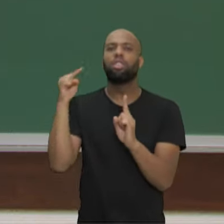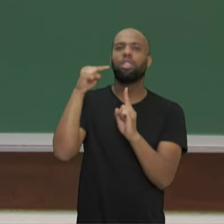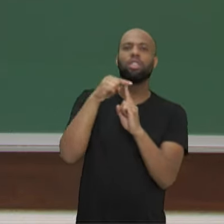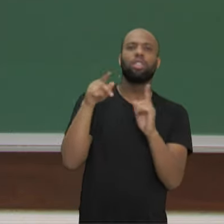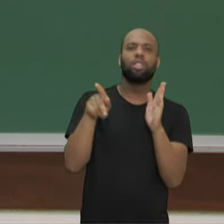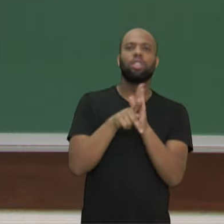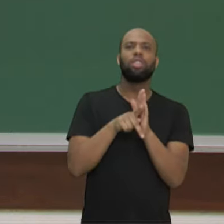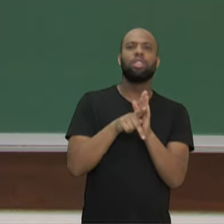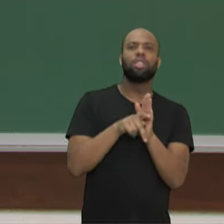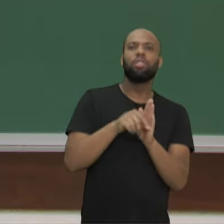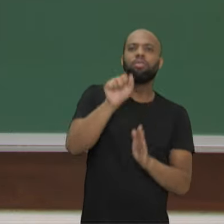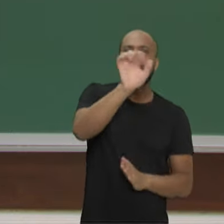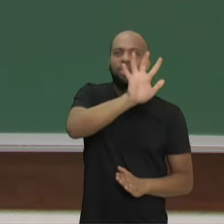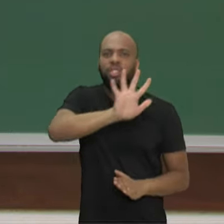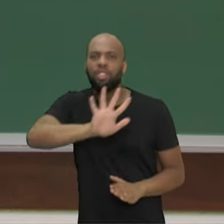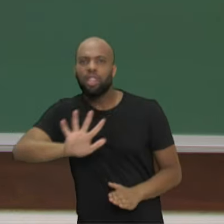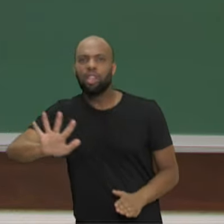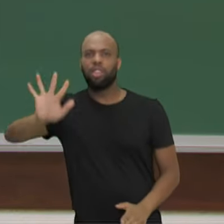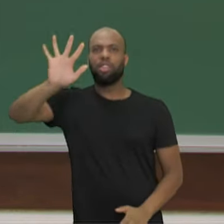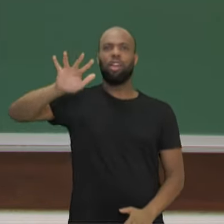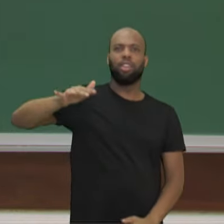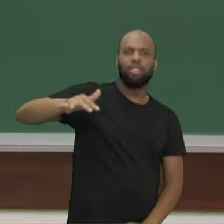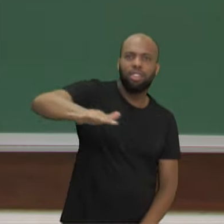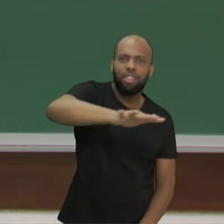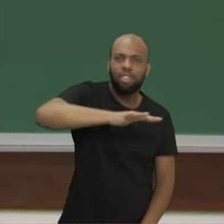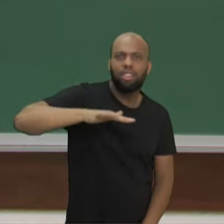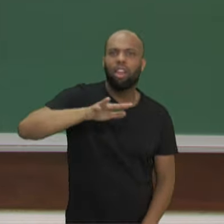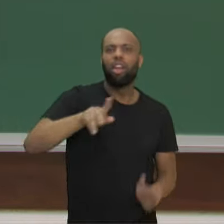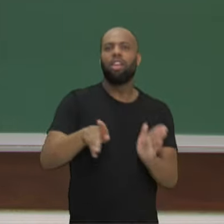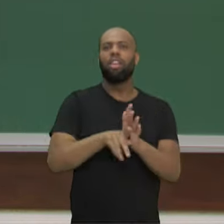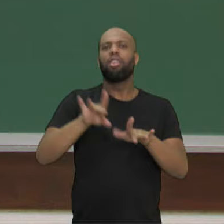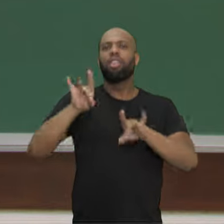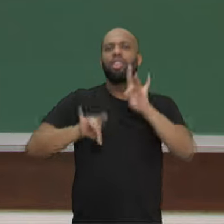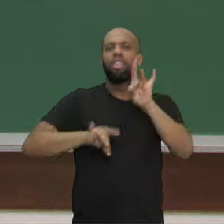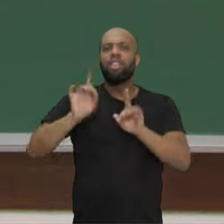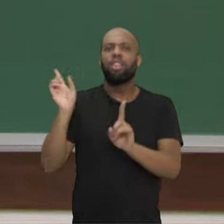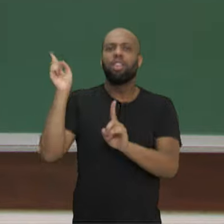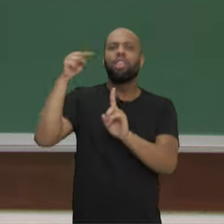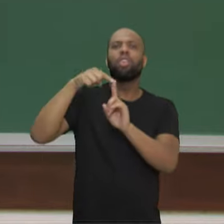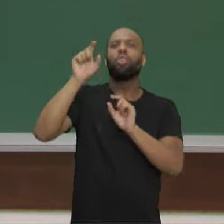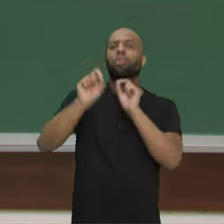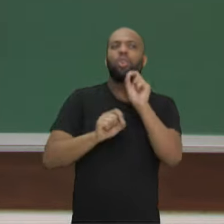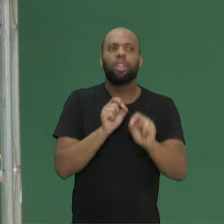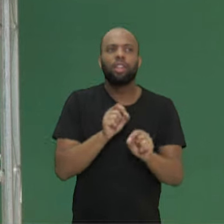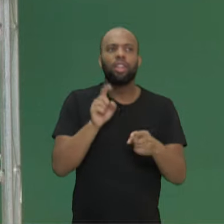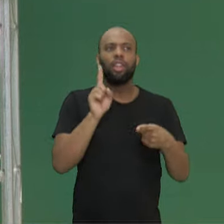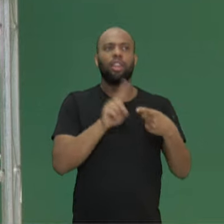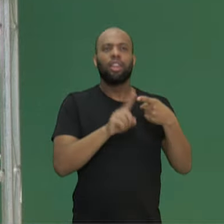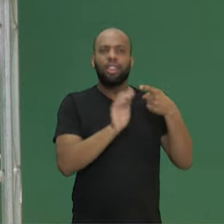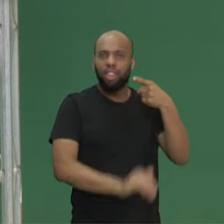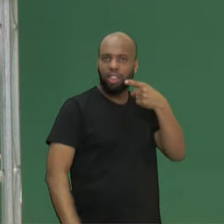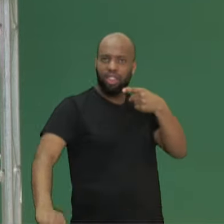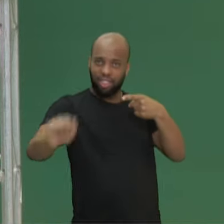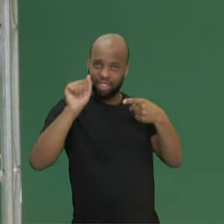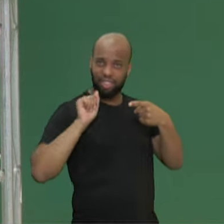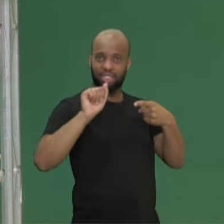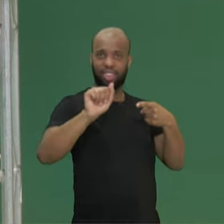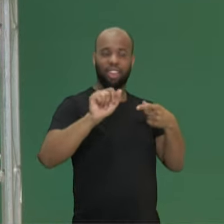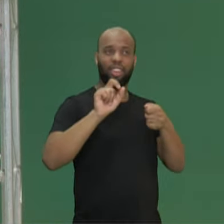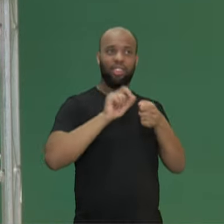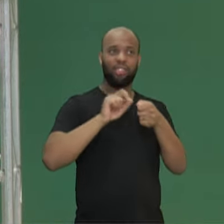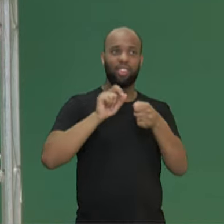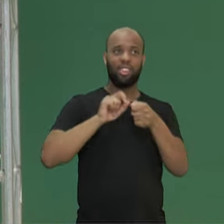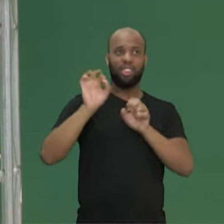cenário teatral? Qual a função do cenário teatral? Letra A. Ambientar o